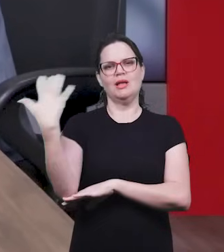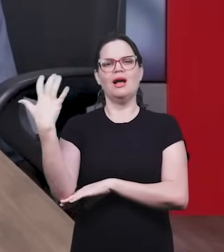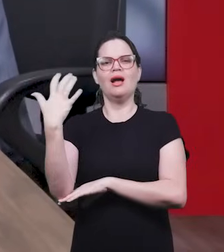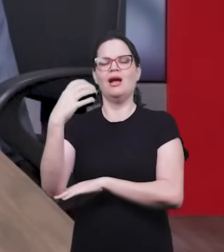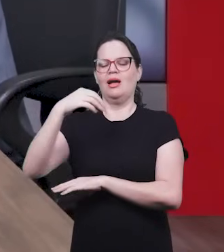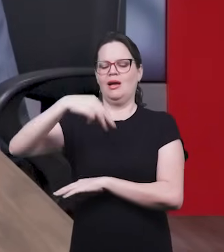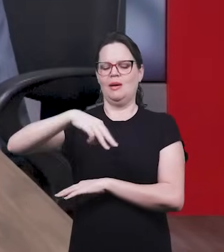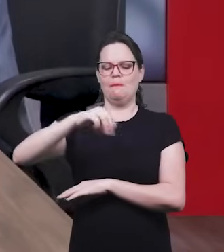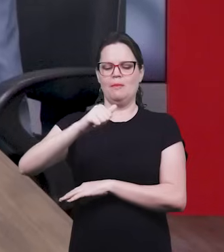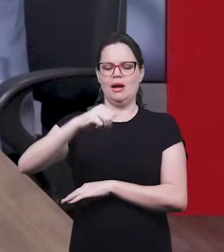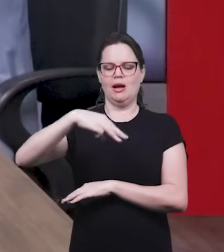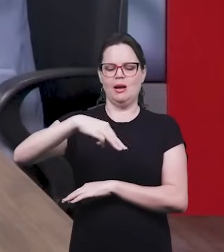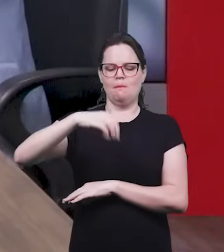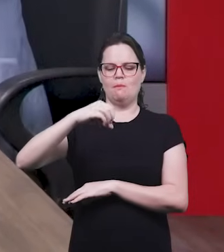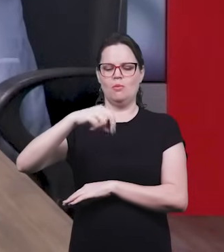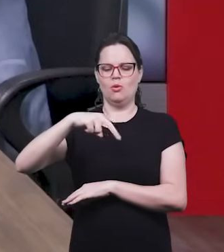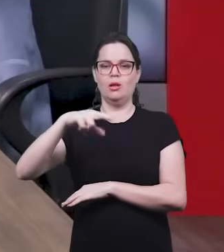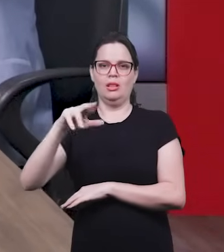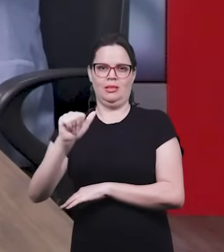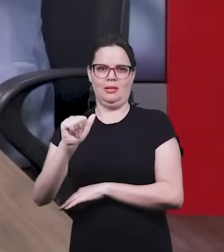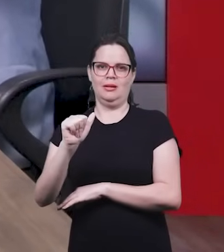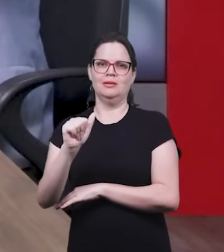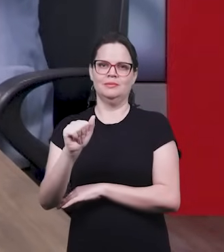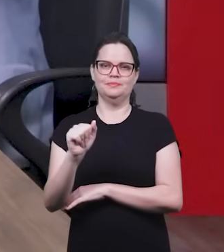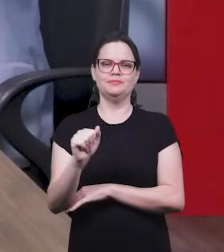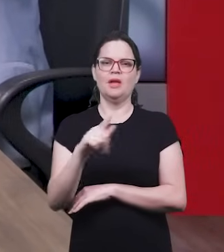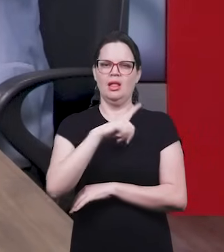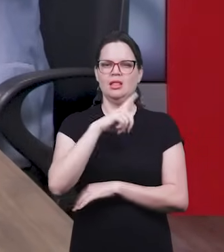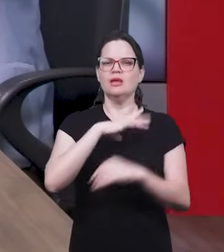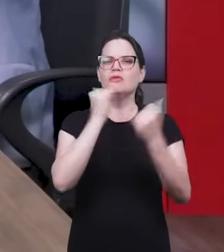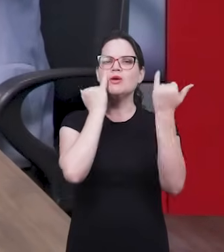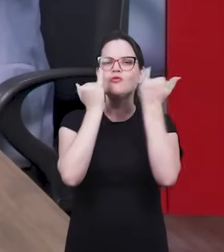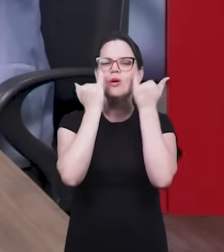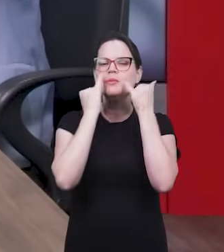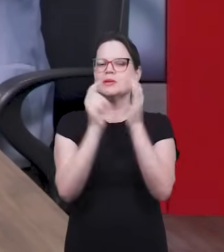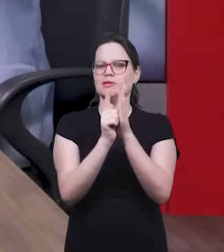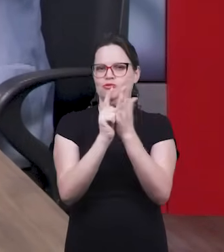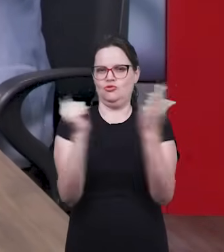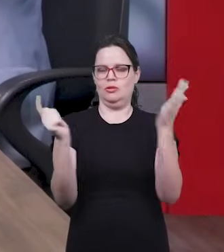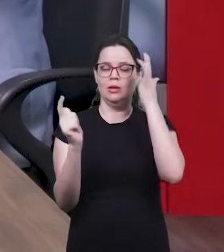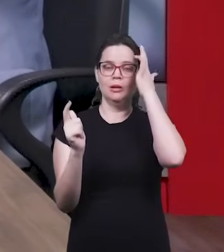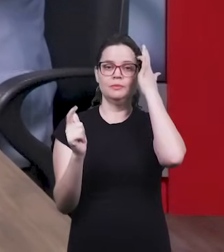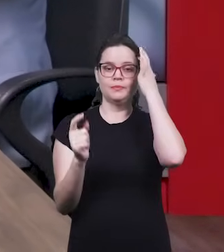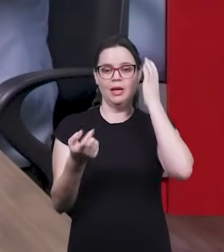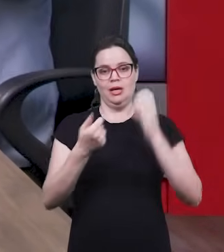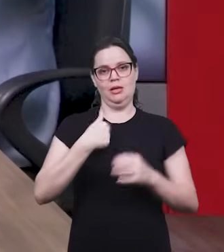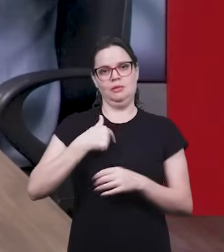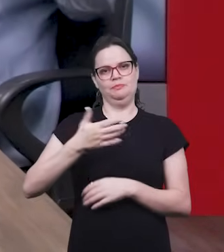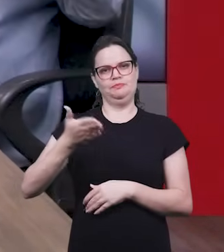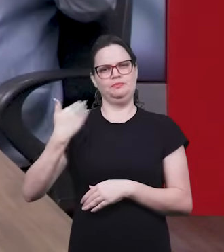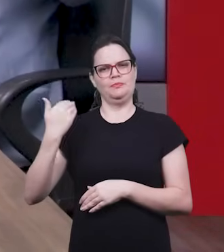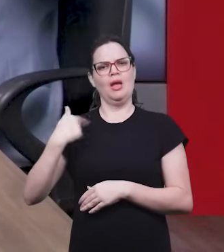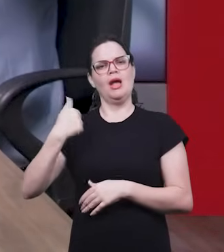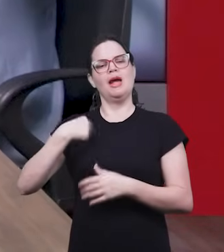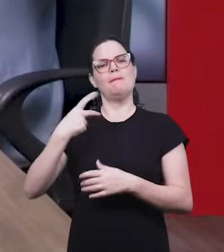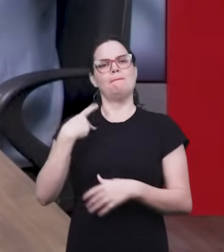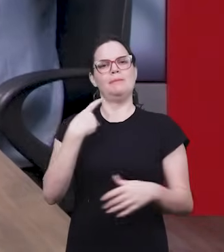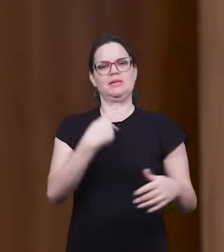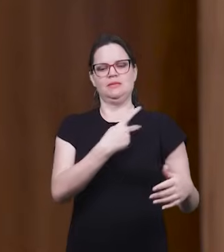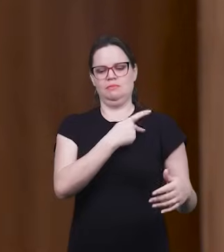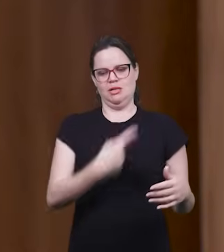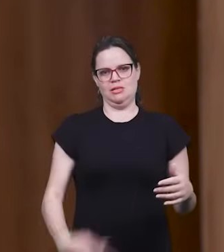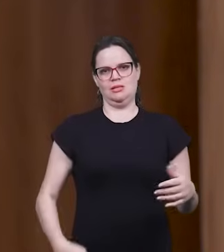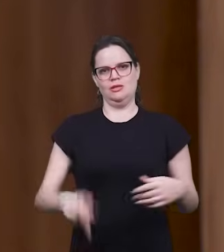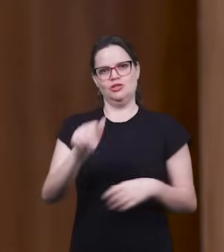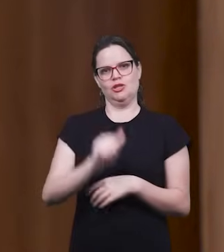respeito da cura de câncer. Eu era o presidente da CISBIO. Então, aqui, e eu trouxe